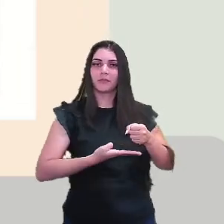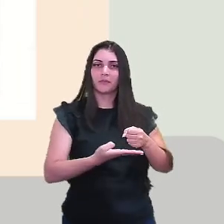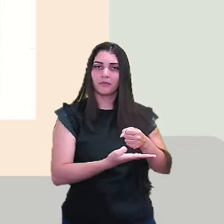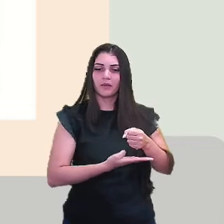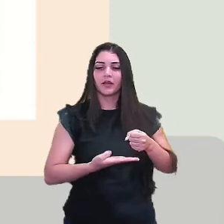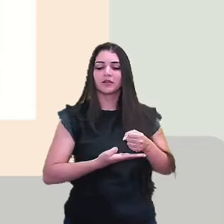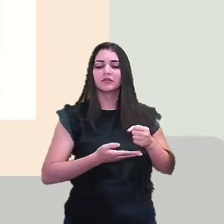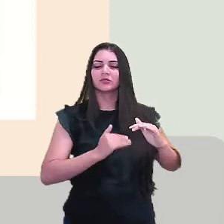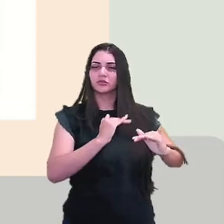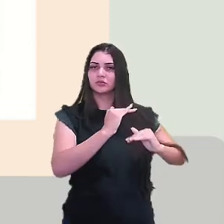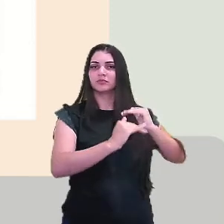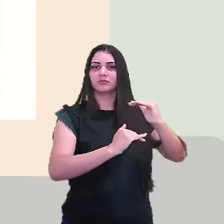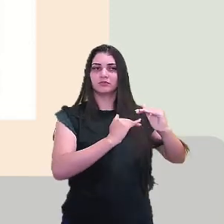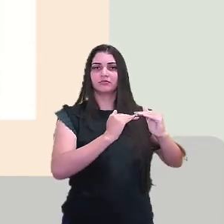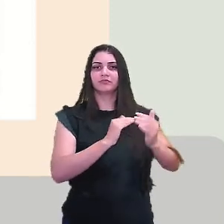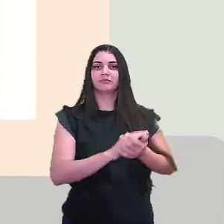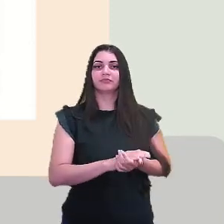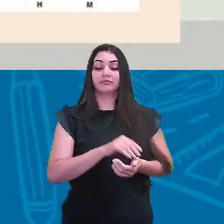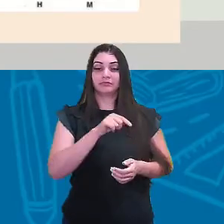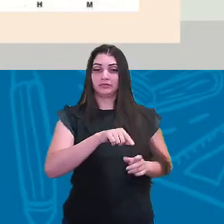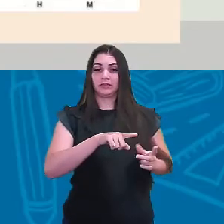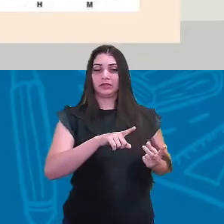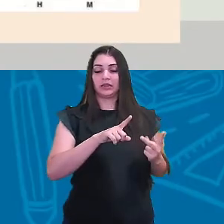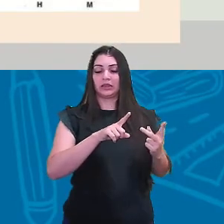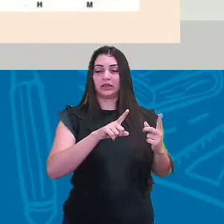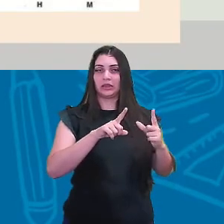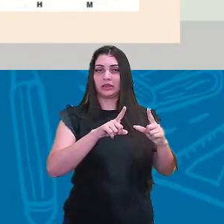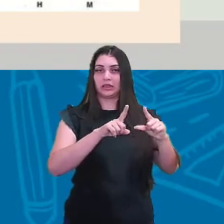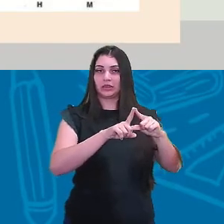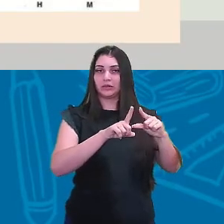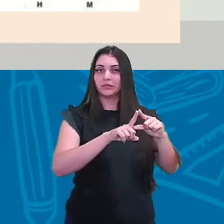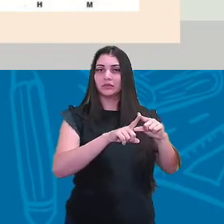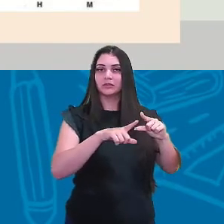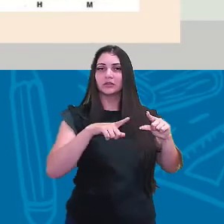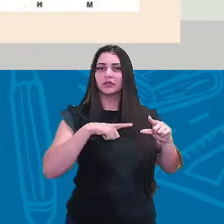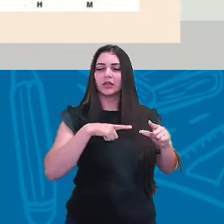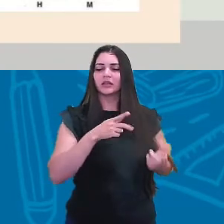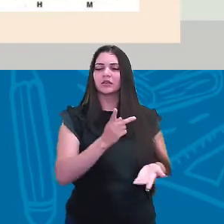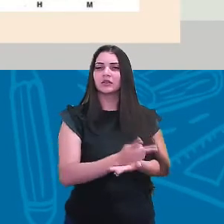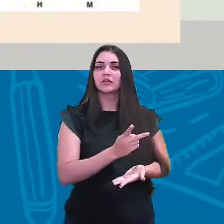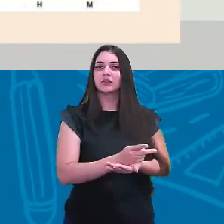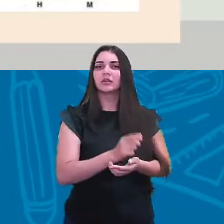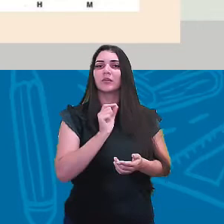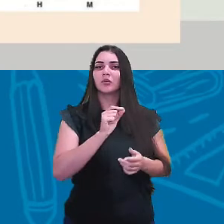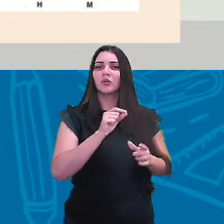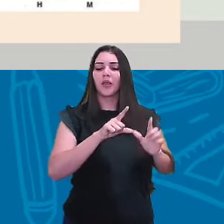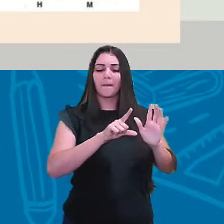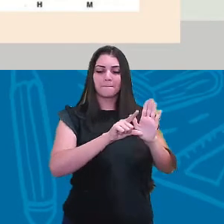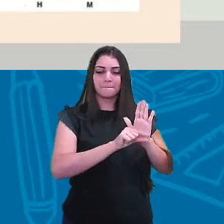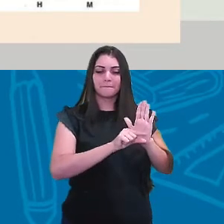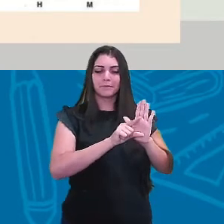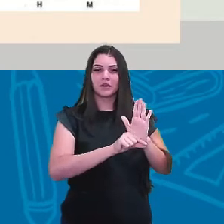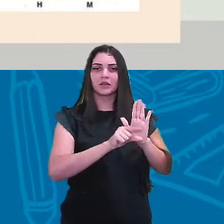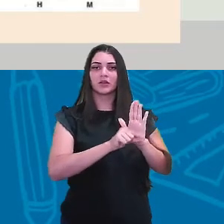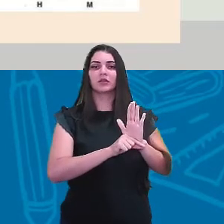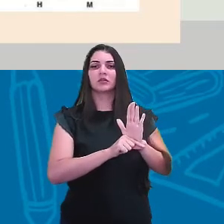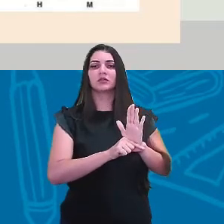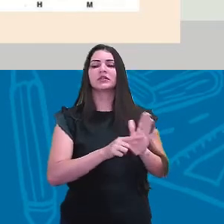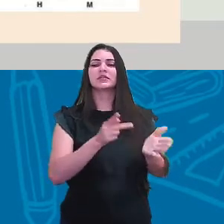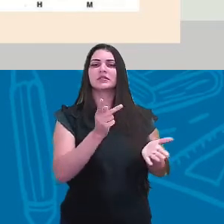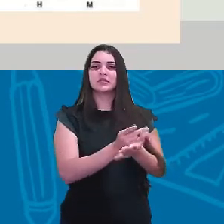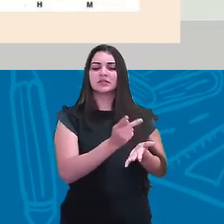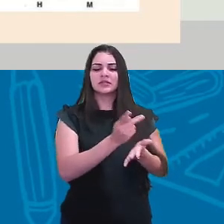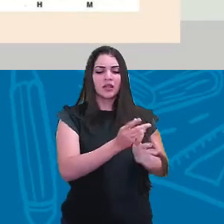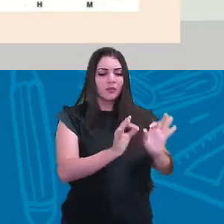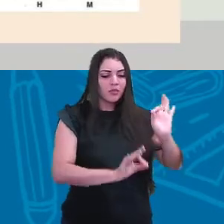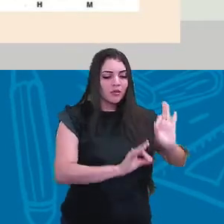os desenvolvidos, a base da pirâmide etária, ela tem que estar sempre menor, porque ela tem que estar sempre controlando